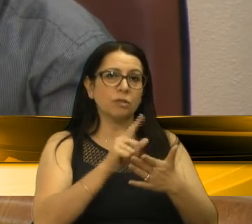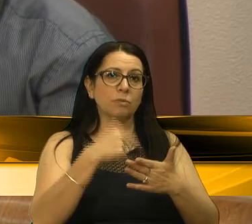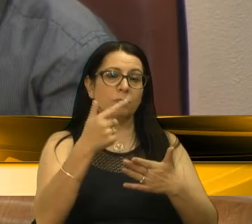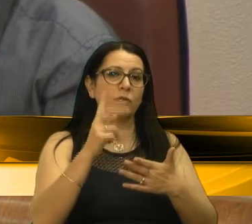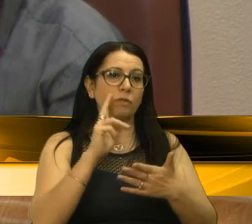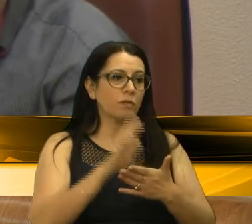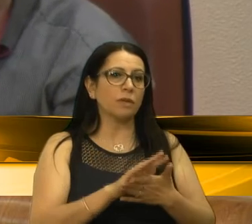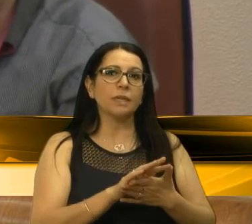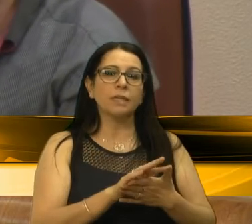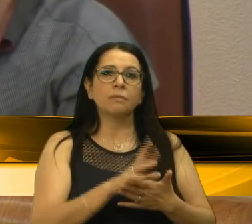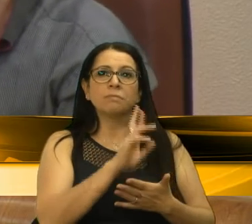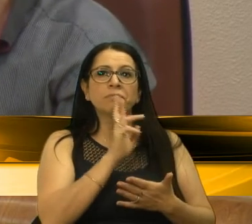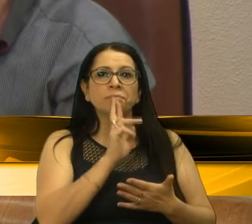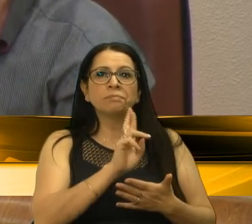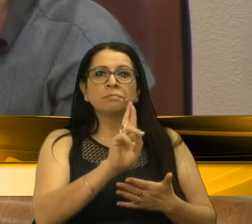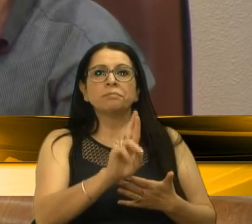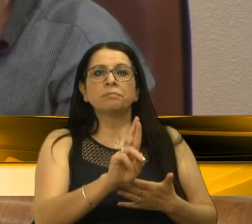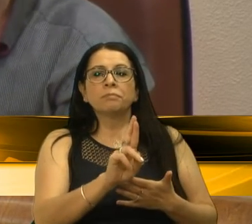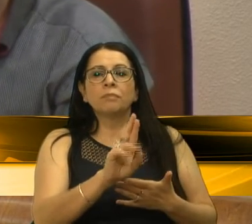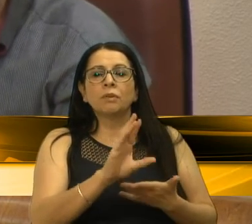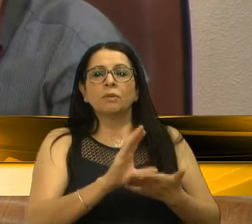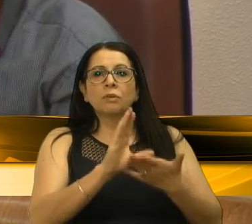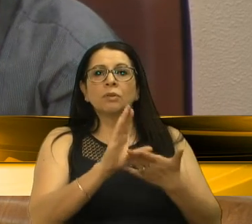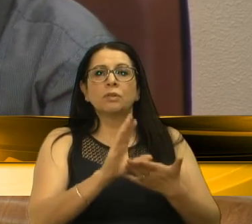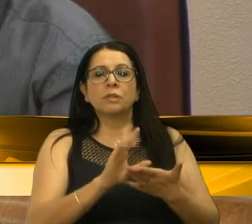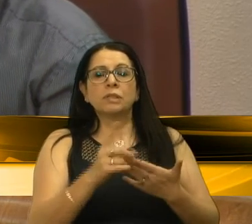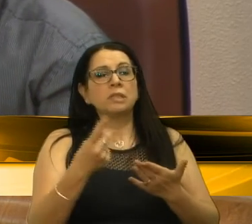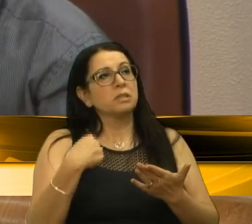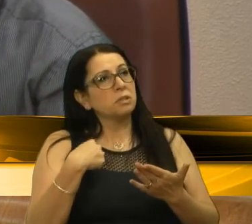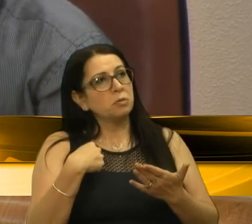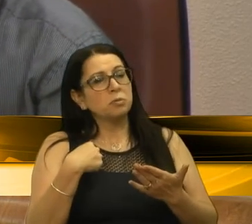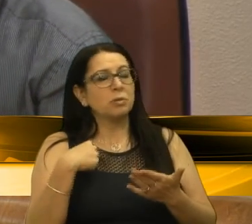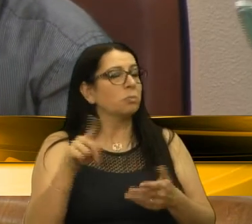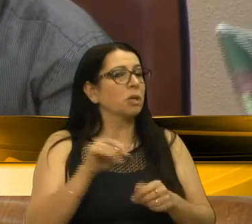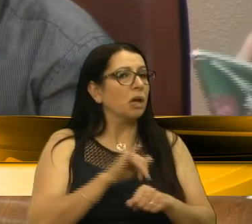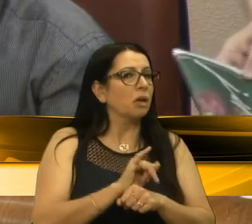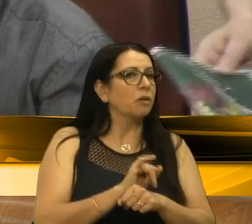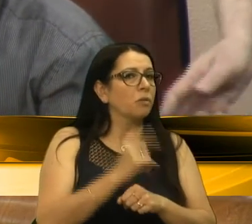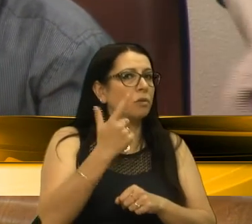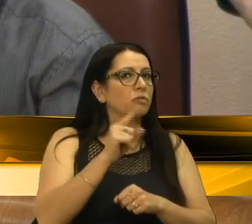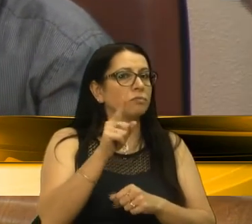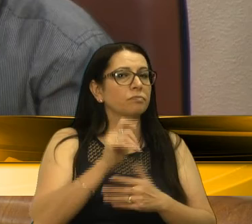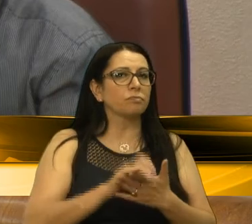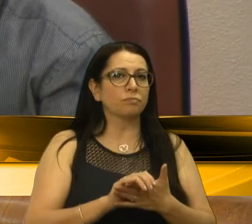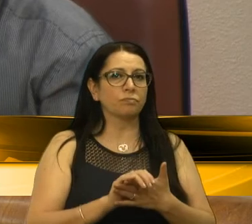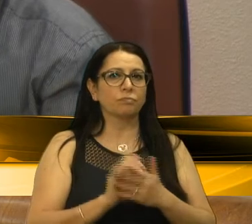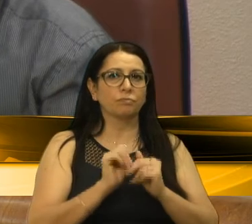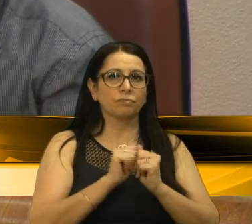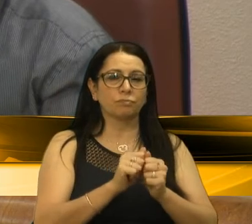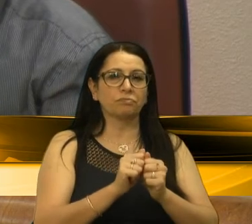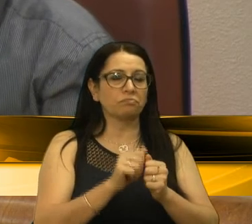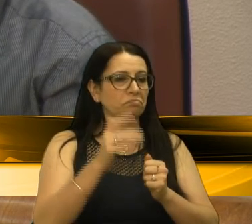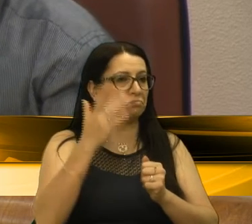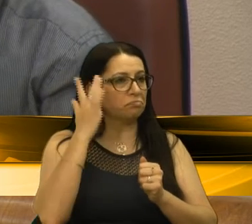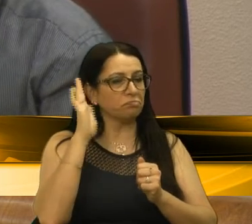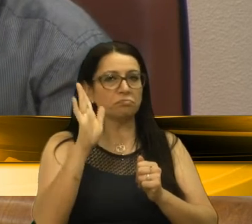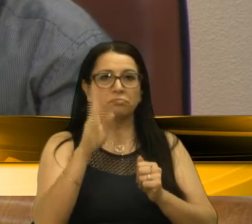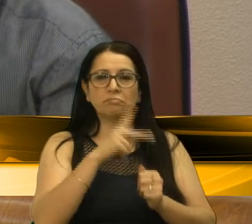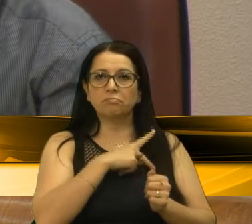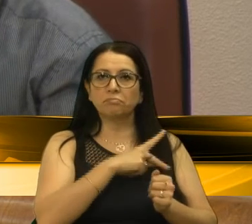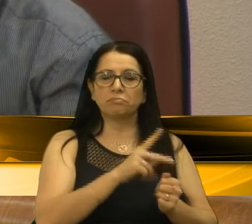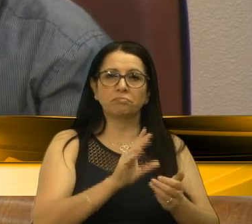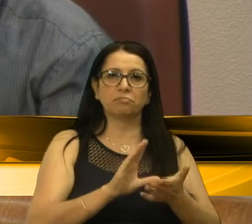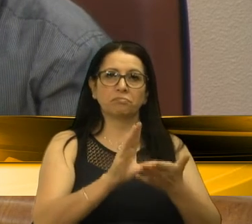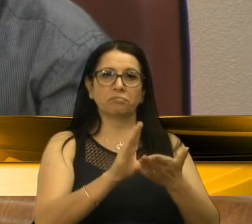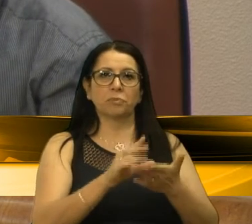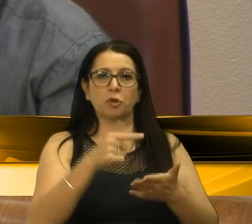recebia uma resposta do presidente do Conselho. Me falha a memória. Isso deve estar ali. Estar junto, não sei se foi a presidente do Conselho ou se